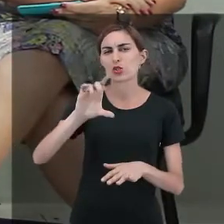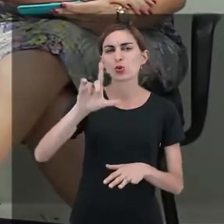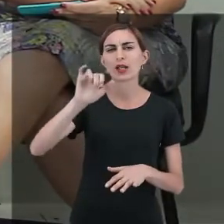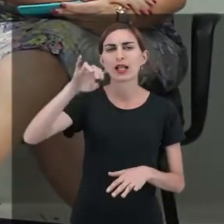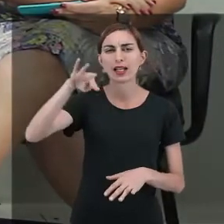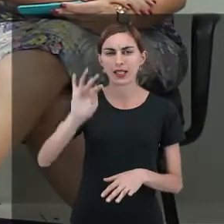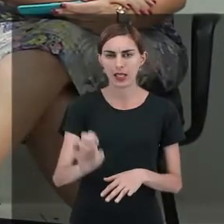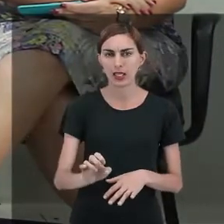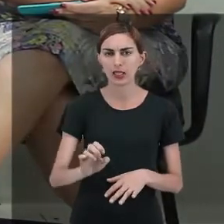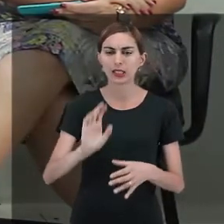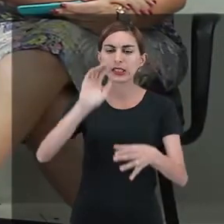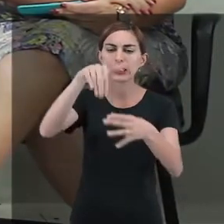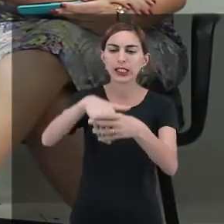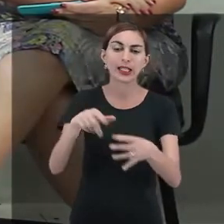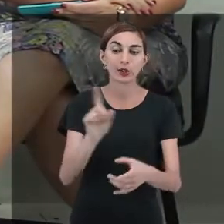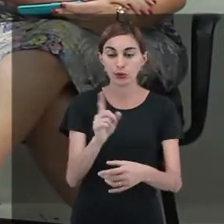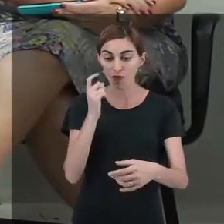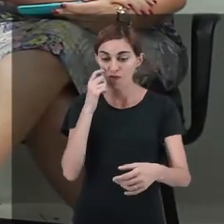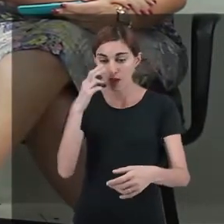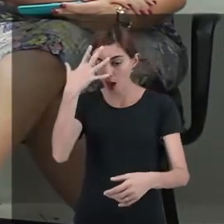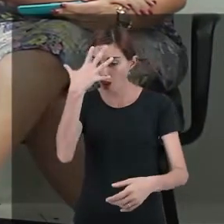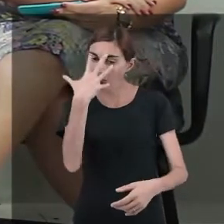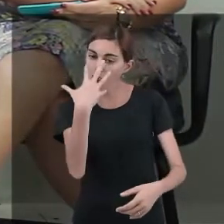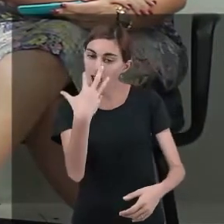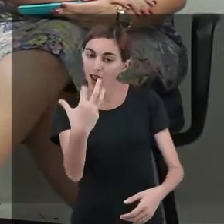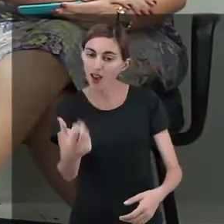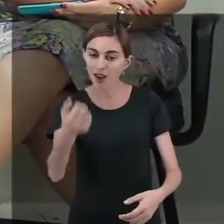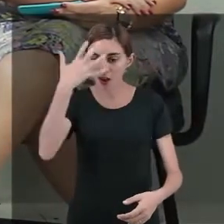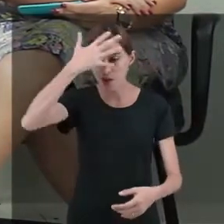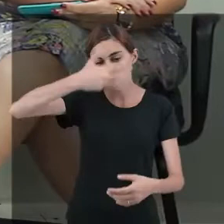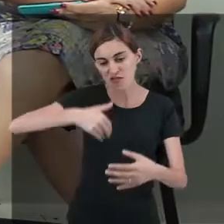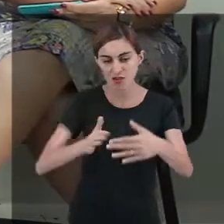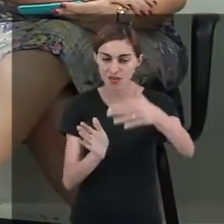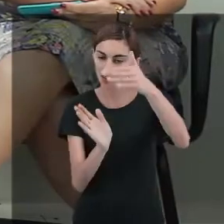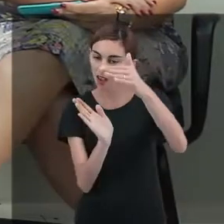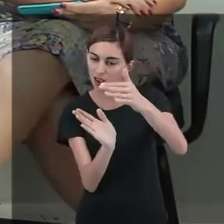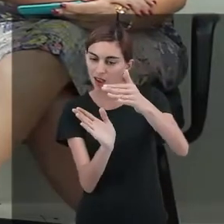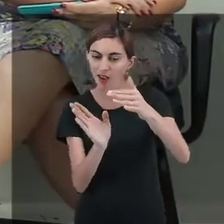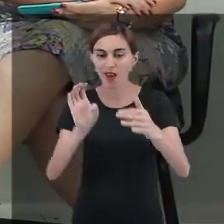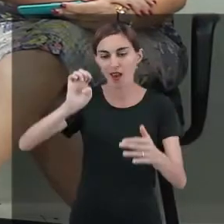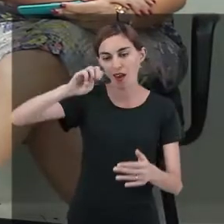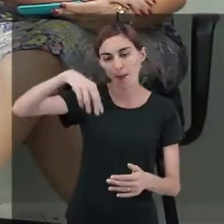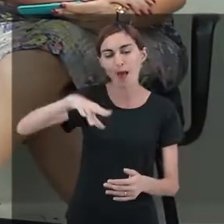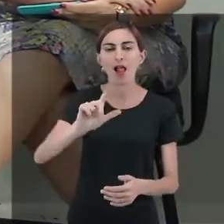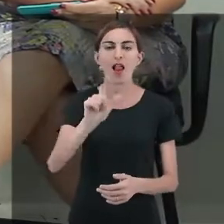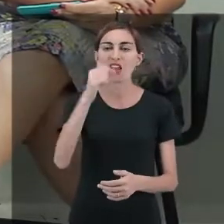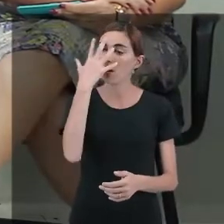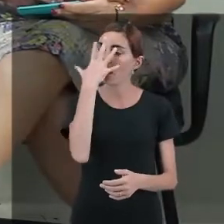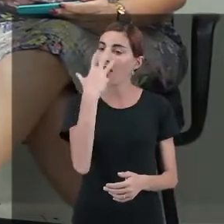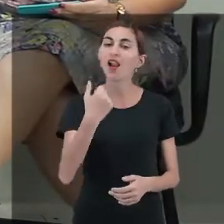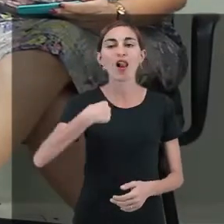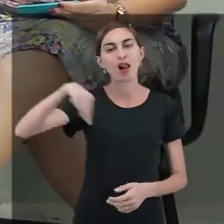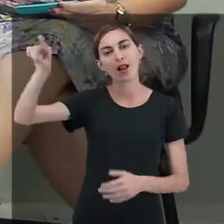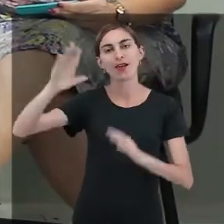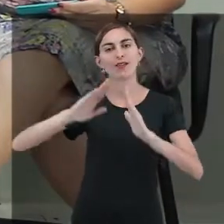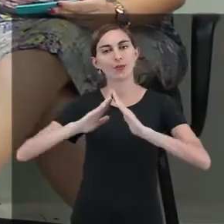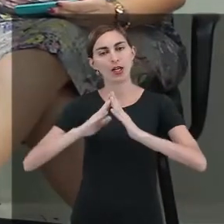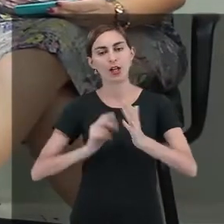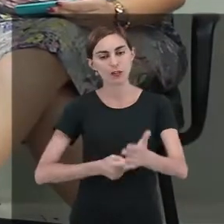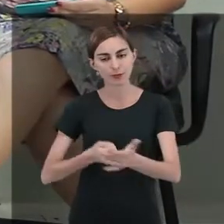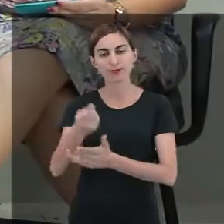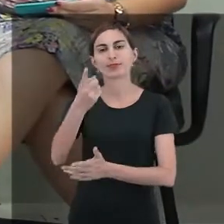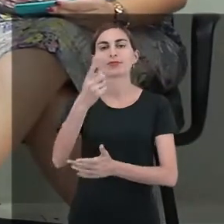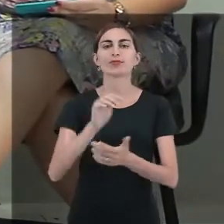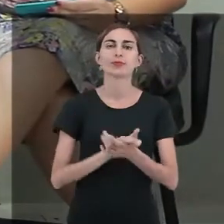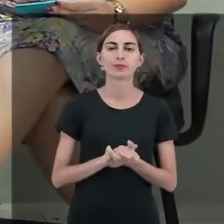compra pelo produto que está ali dentro, mas como a embalagem chama tanto a atenção dele, ele leva aquele produto para casa. E uma coisa que é importante